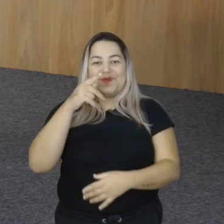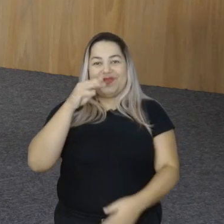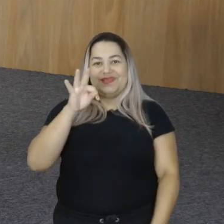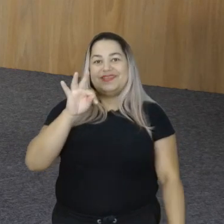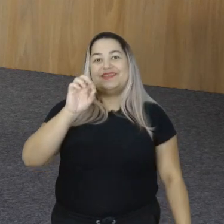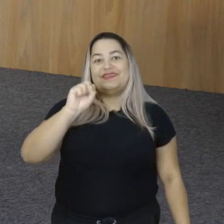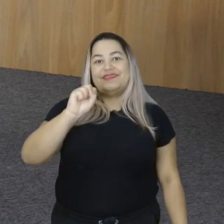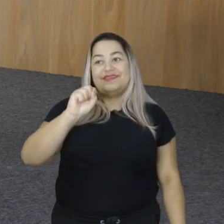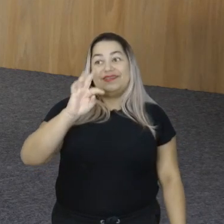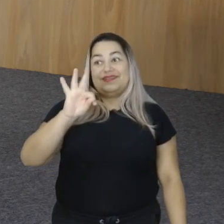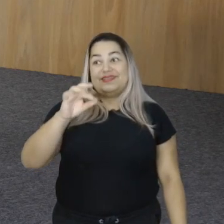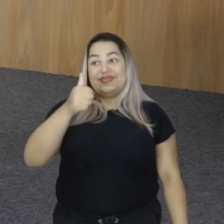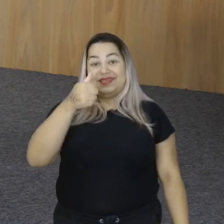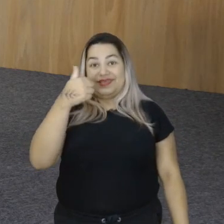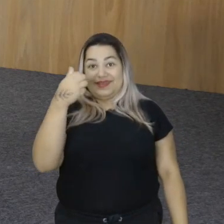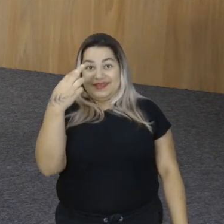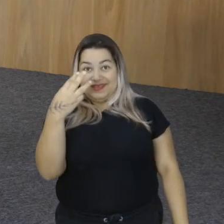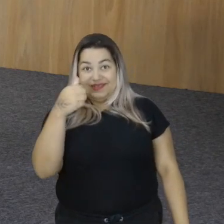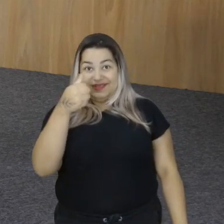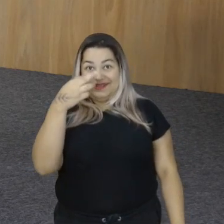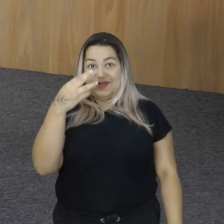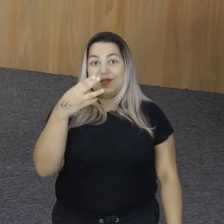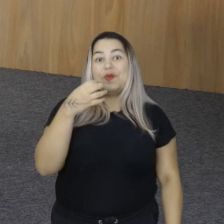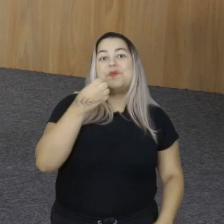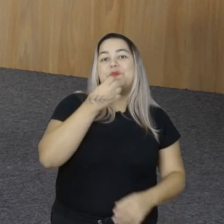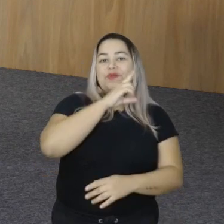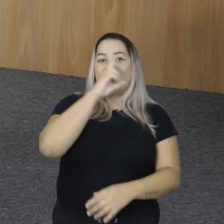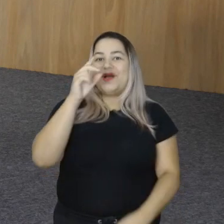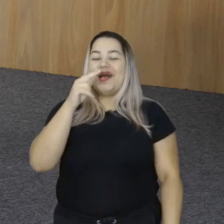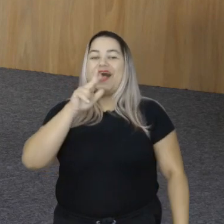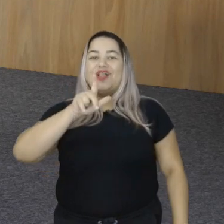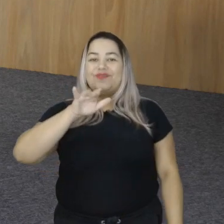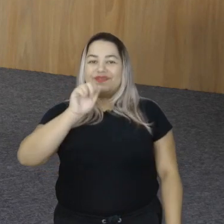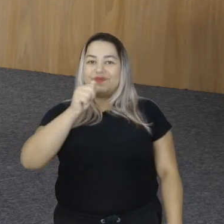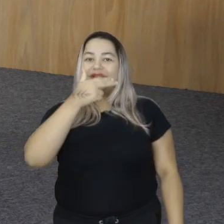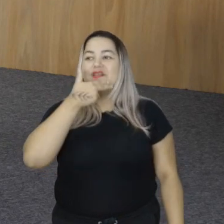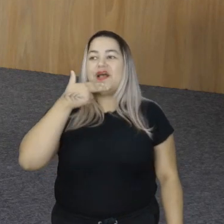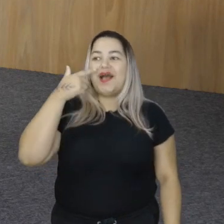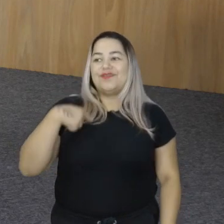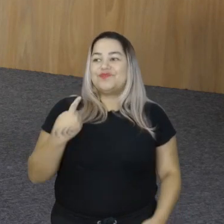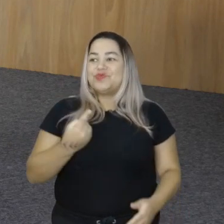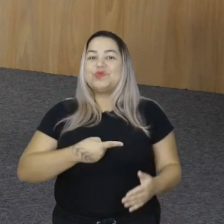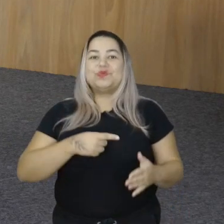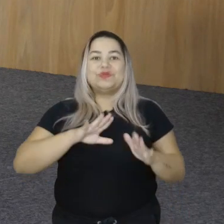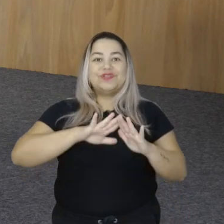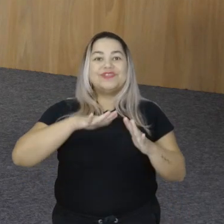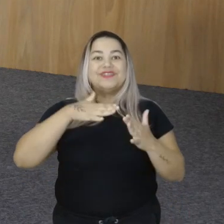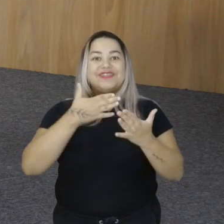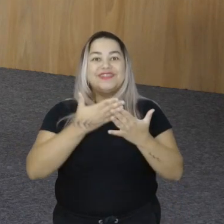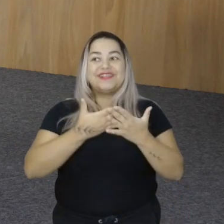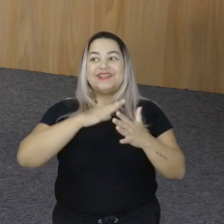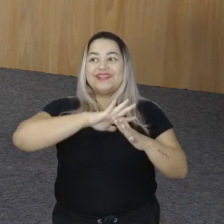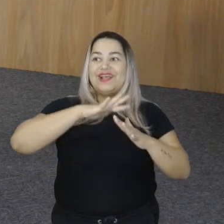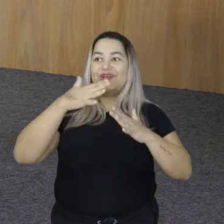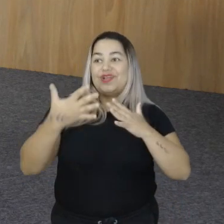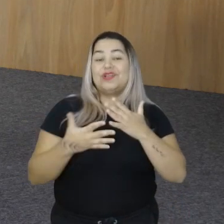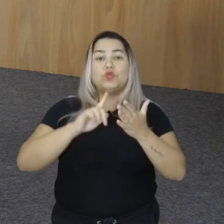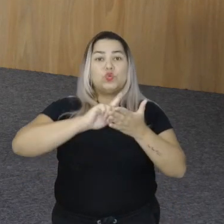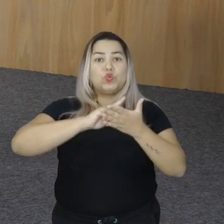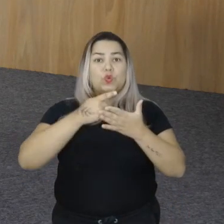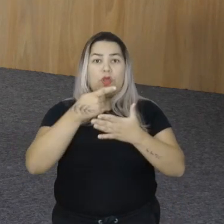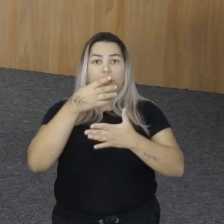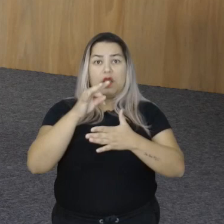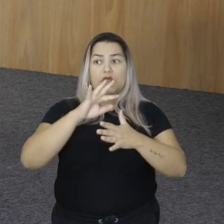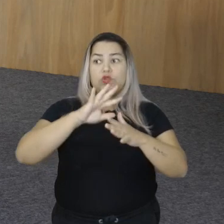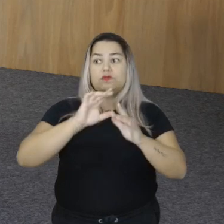Site, canal 1313. Queria dar bom dia também para a Lúcia e para a Nayane, as nossas intérpretes que apresentam este jornal em